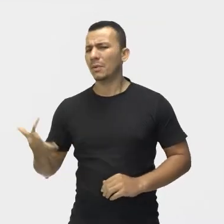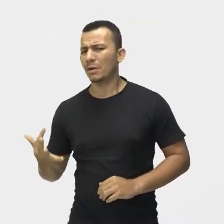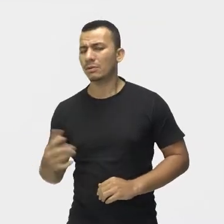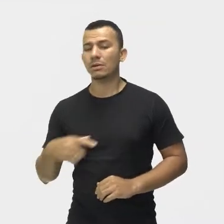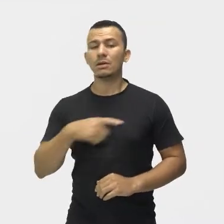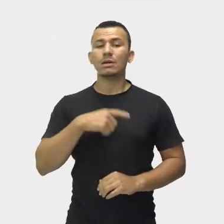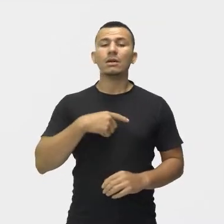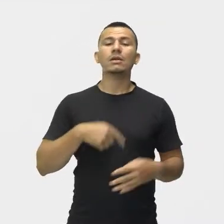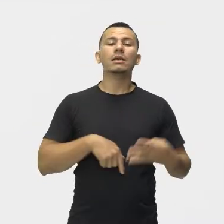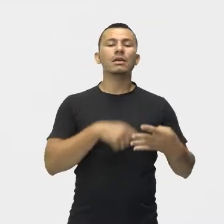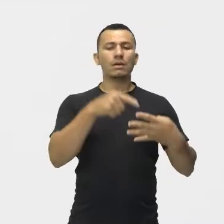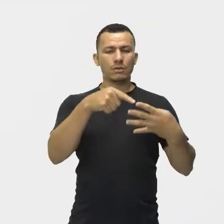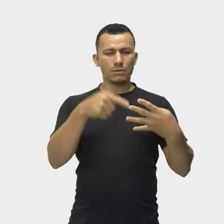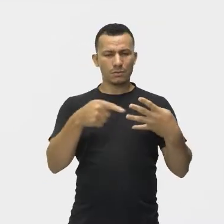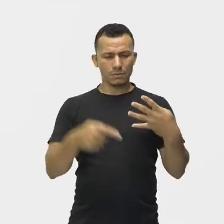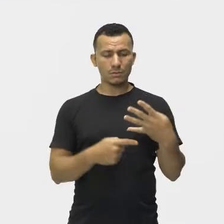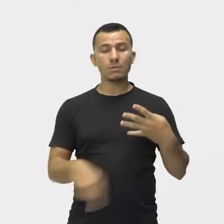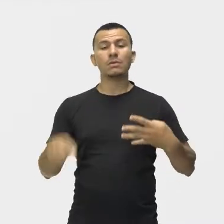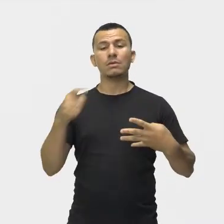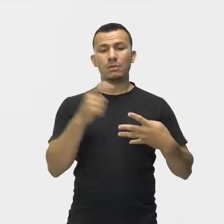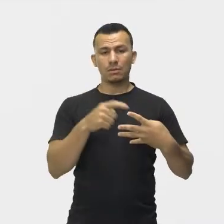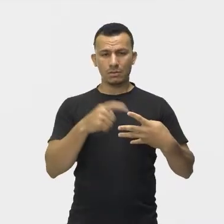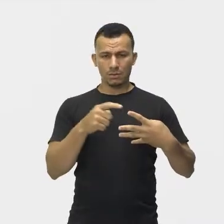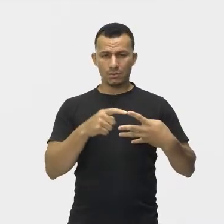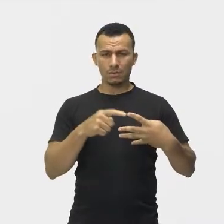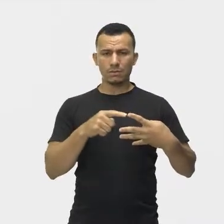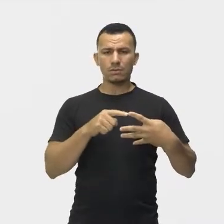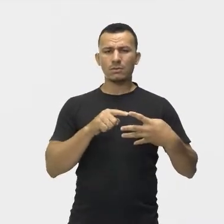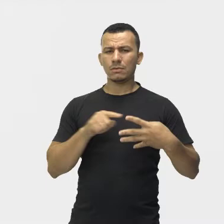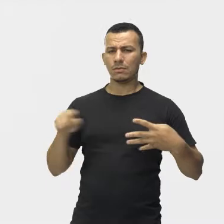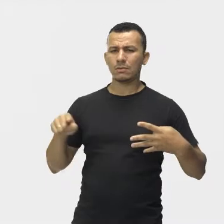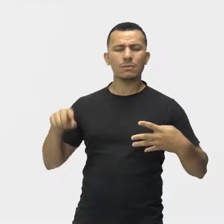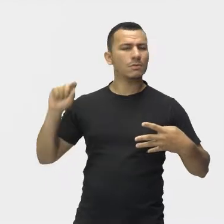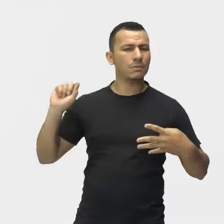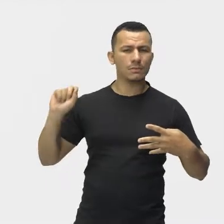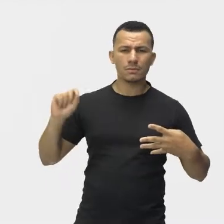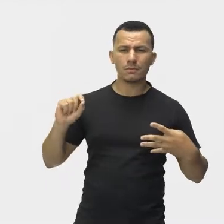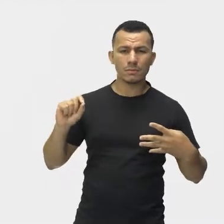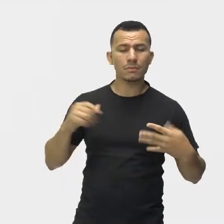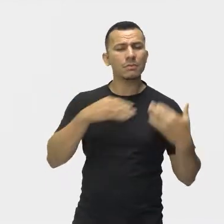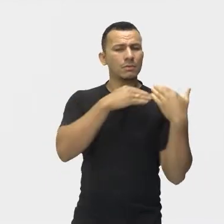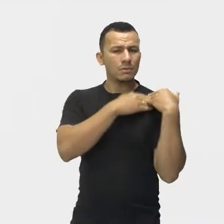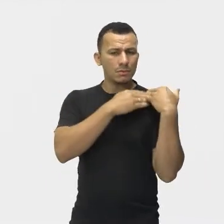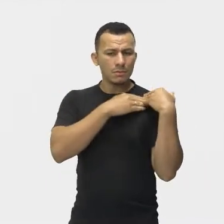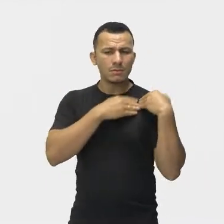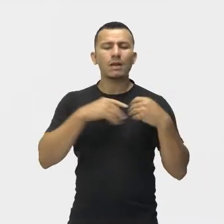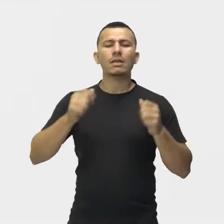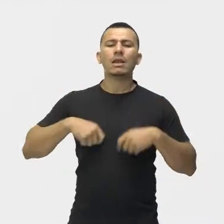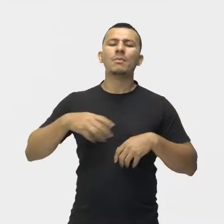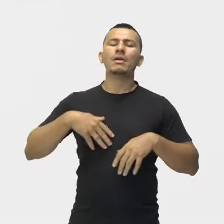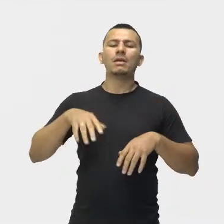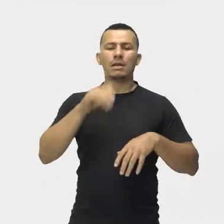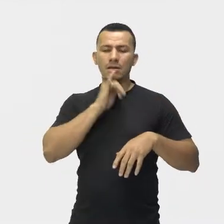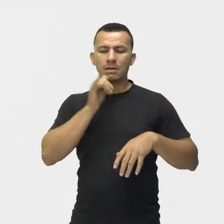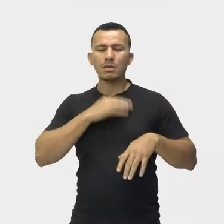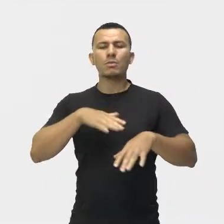os mecanorreceptores, onde a gente vai poder perceber ali através do tato, por